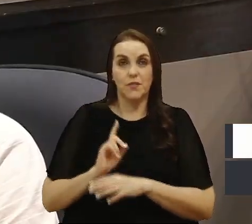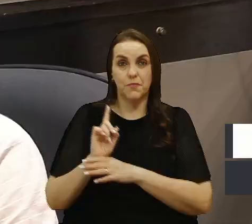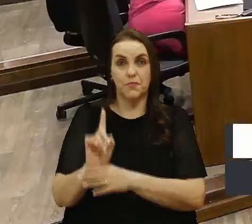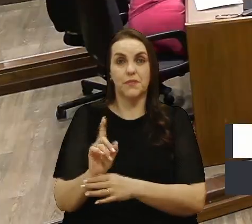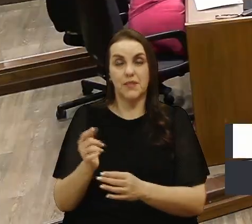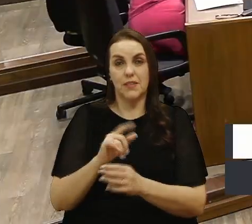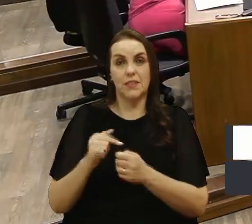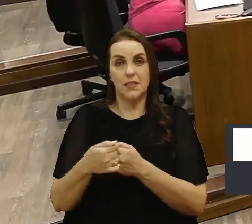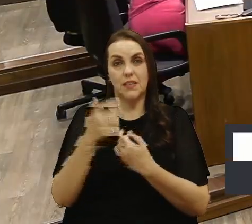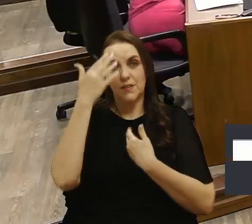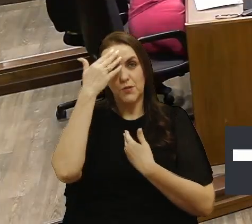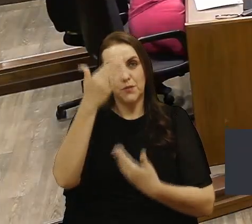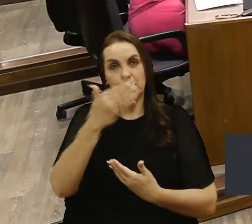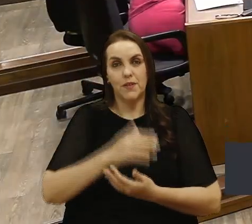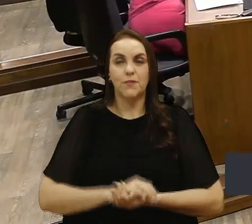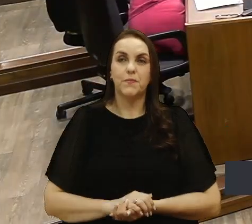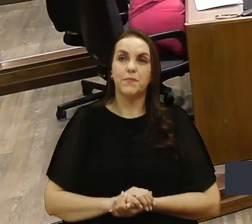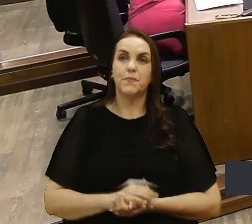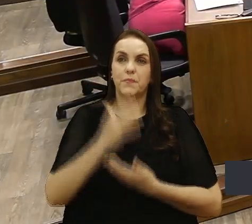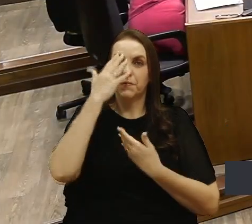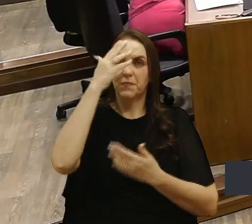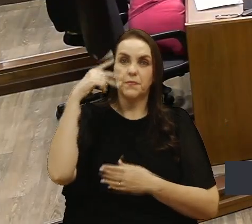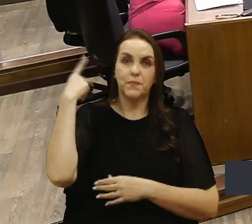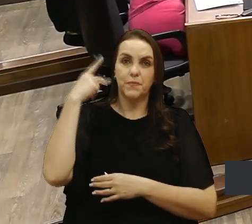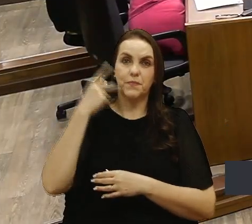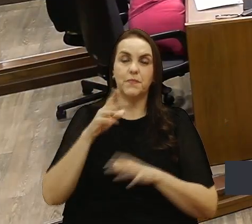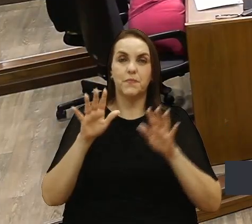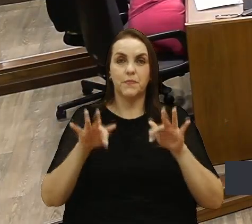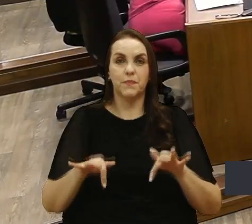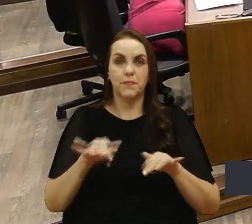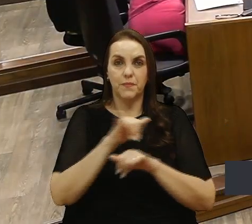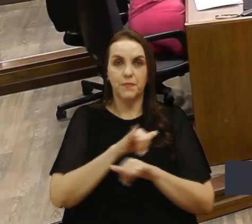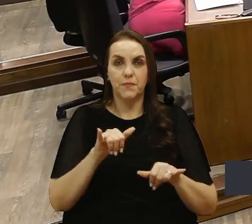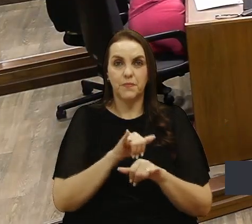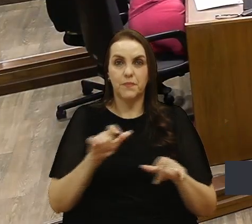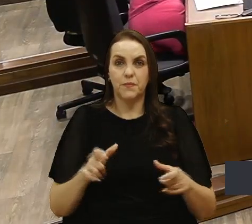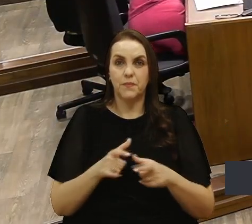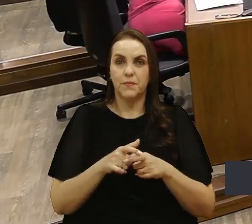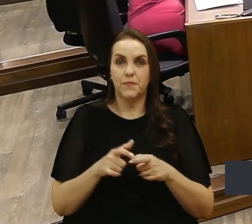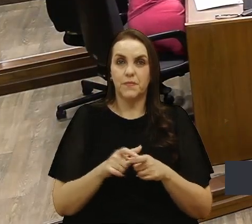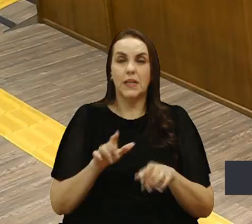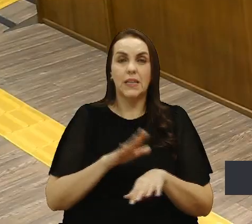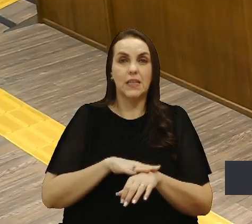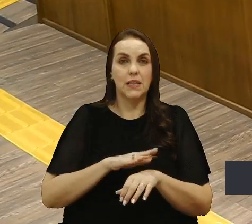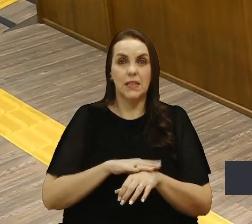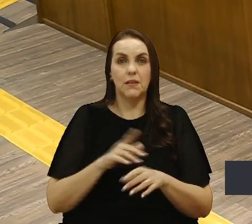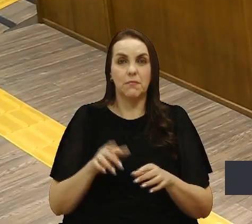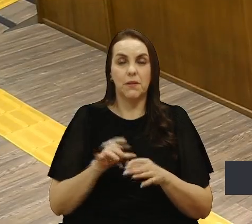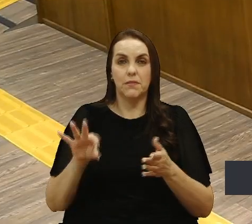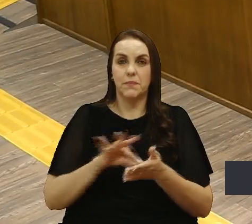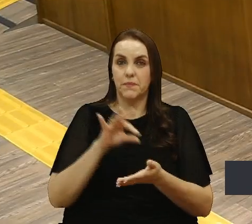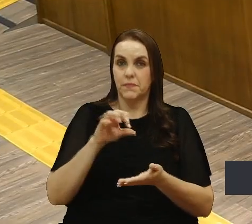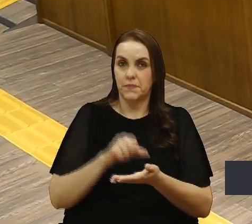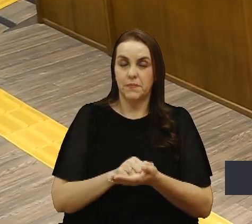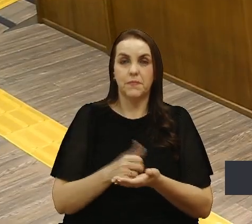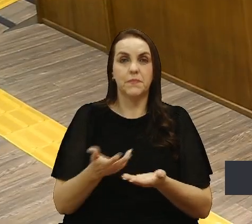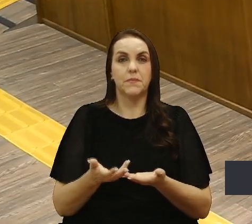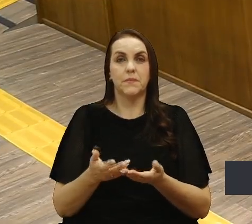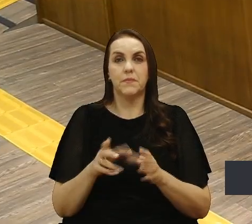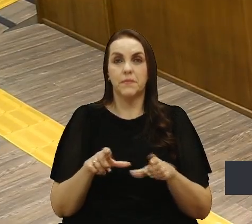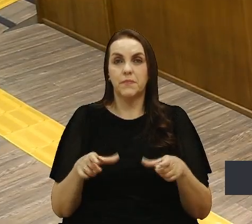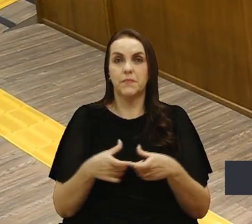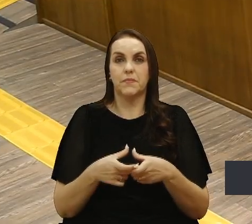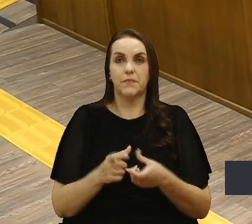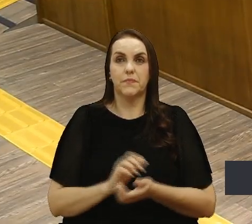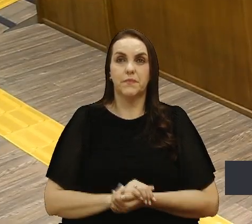obrigado. Obrigado, vereador. Encerradas as pequenas comunicações, momento em que também se encerram as inscrições para o espaço do pequeno